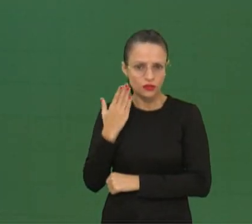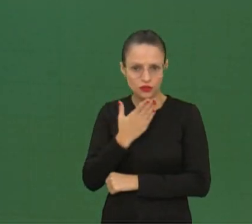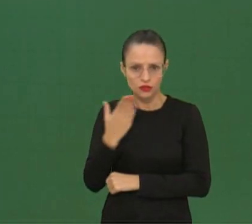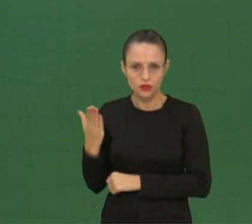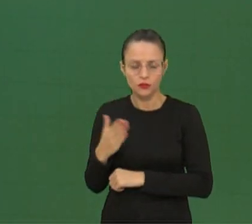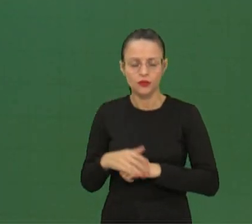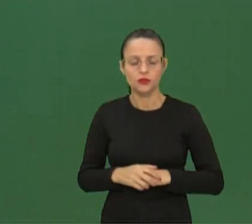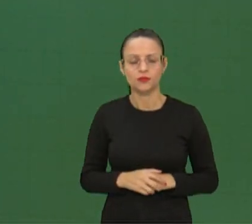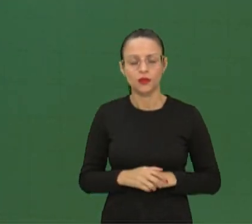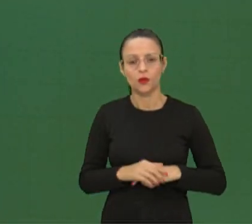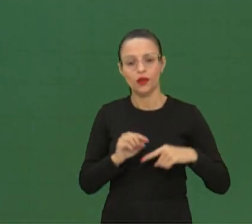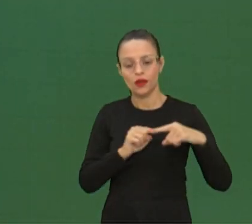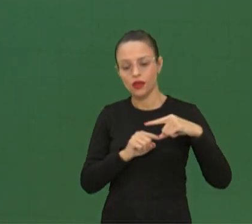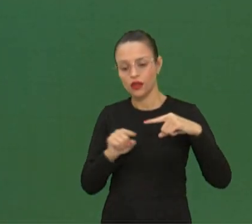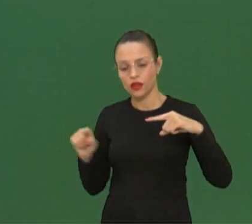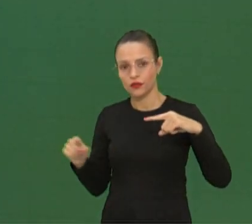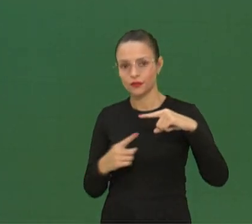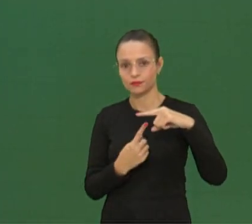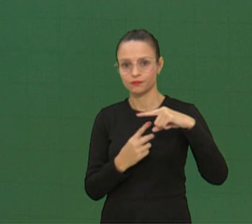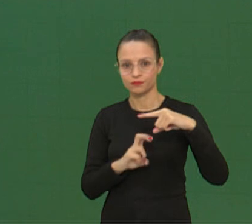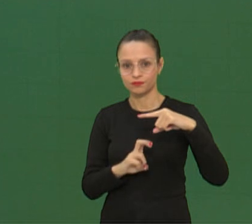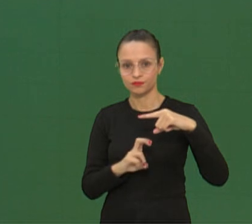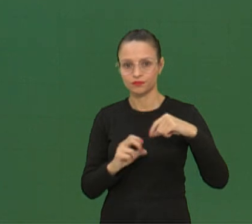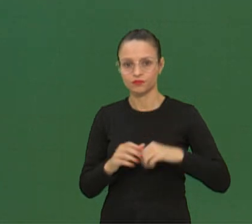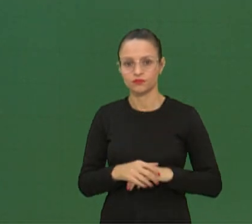no denominador vai 15.